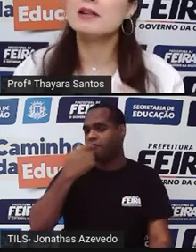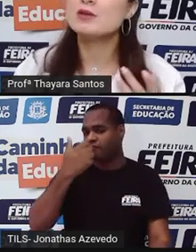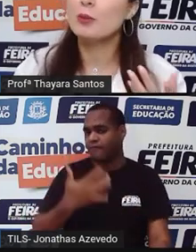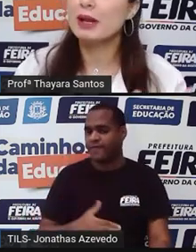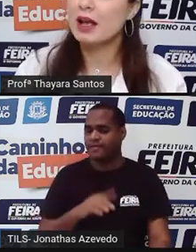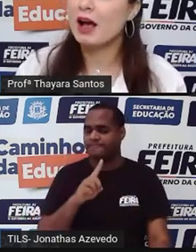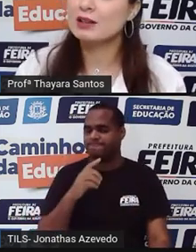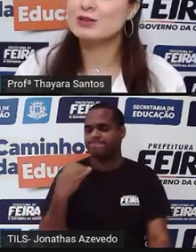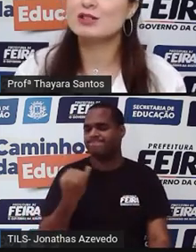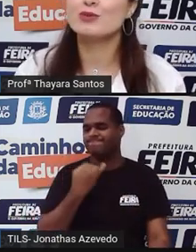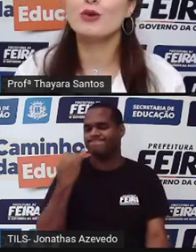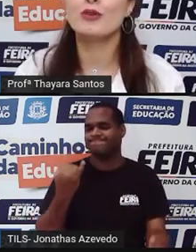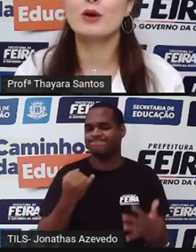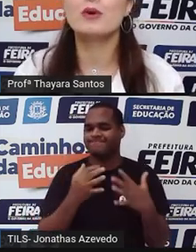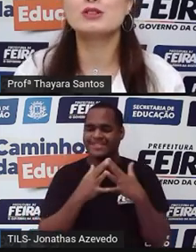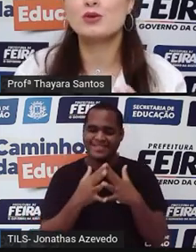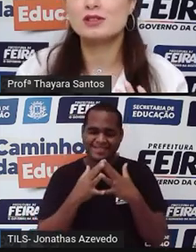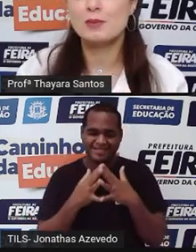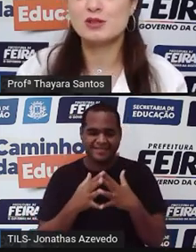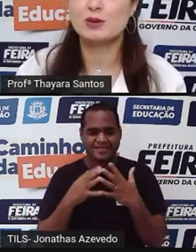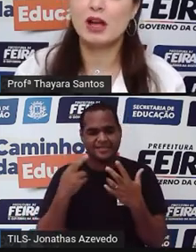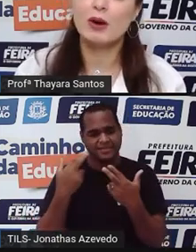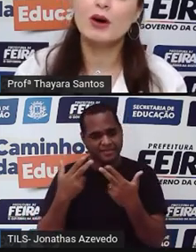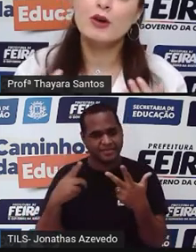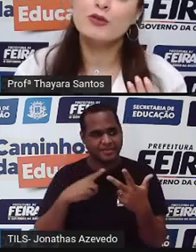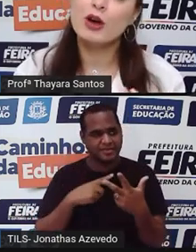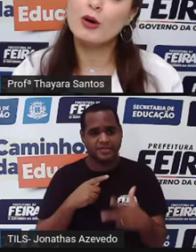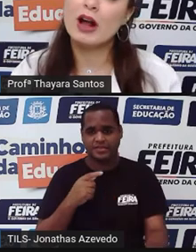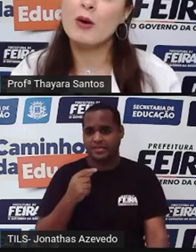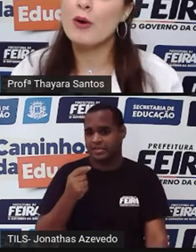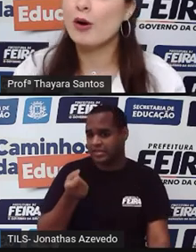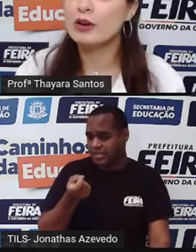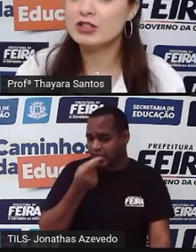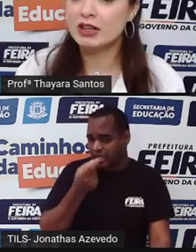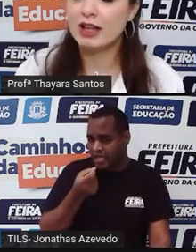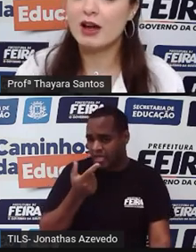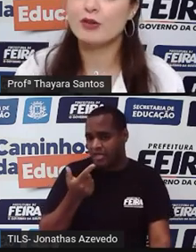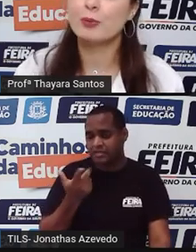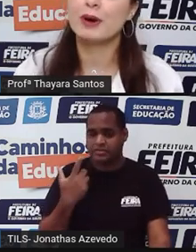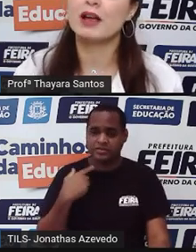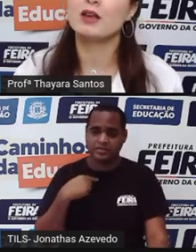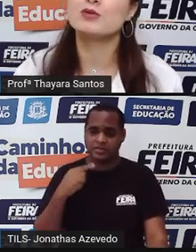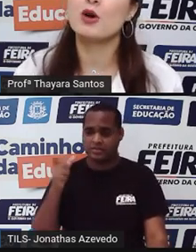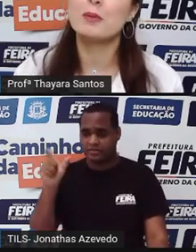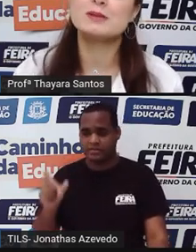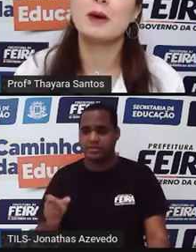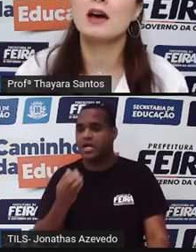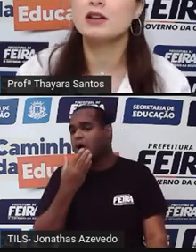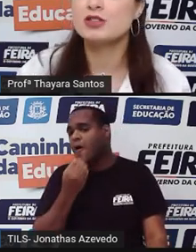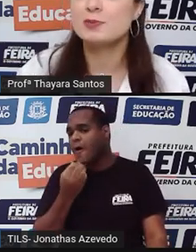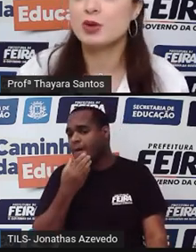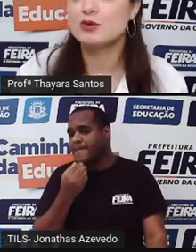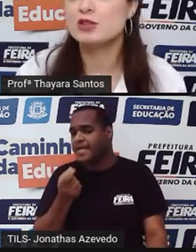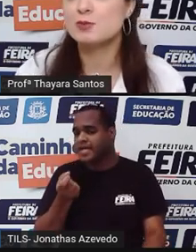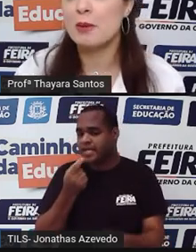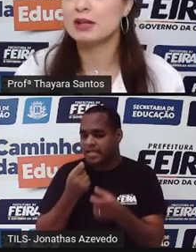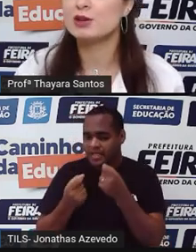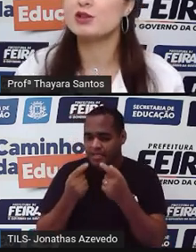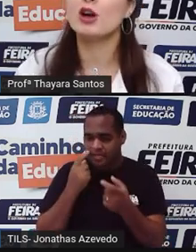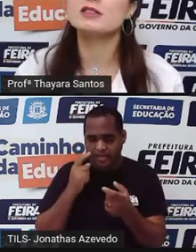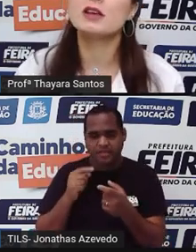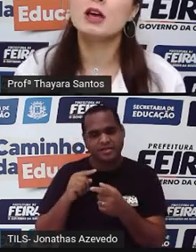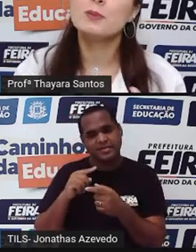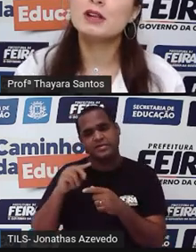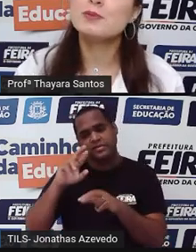que é mais complicado desenvolver um anticoncepcional via oral ou injetável para que os homens parem de produzir